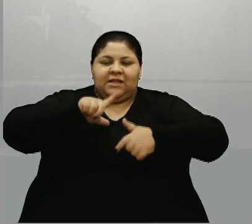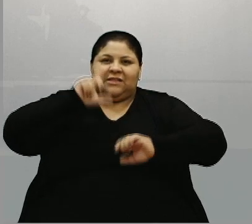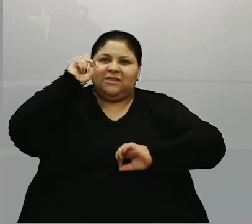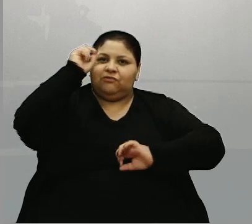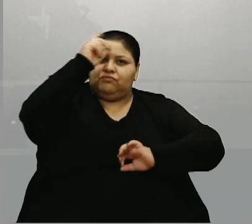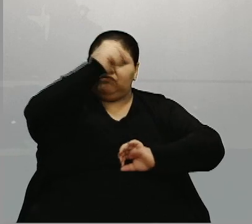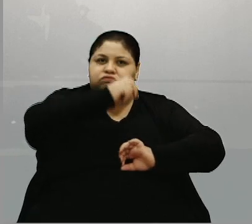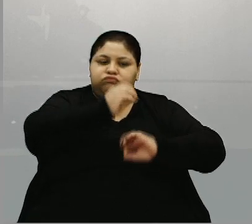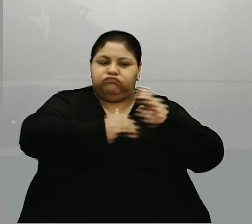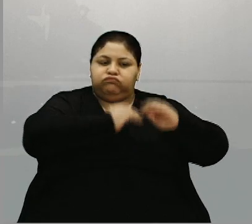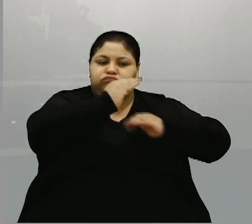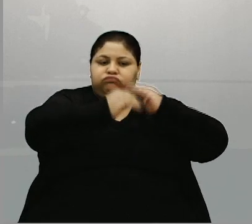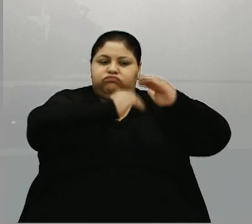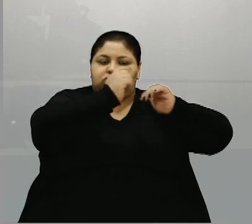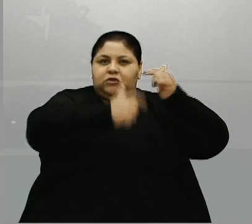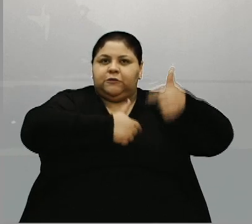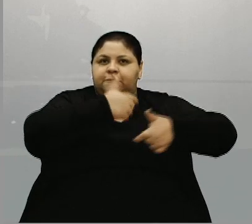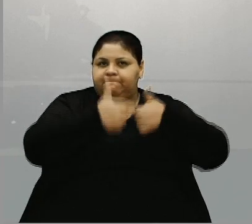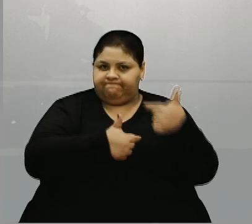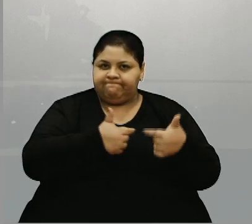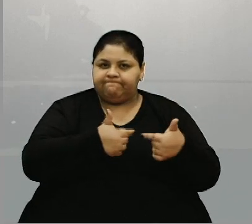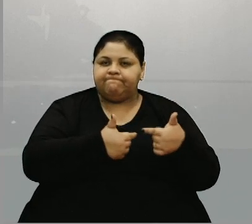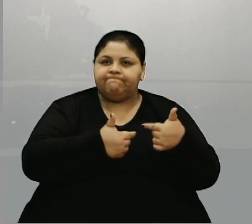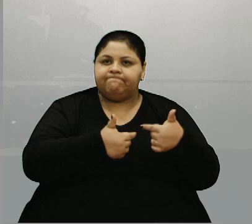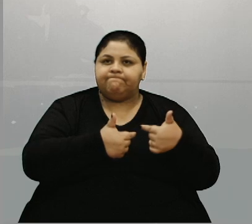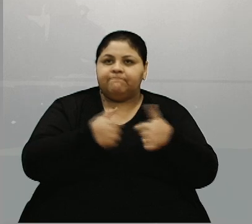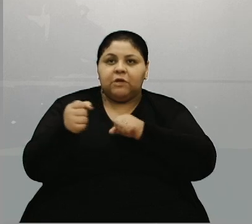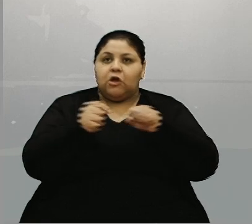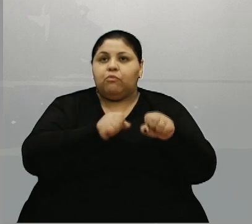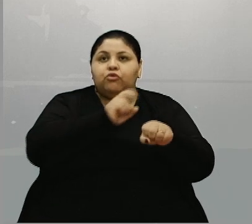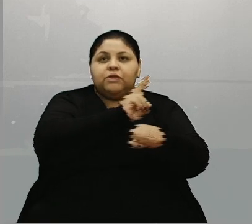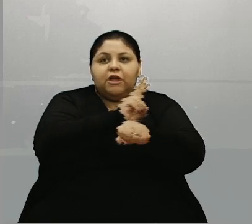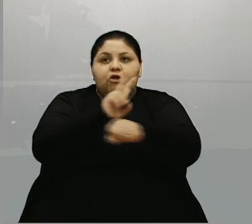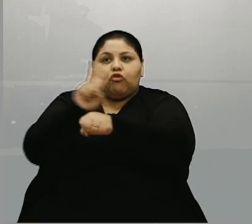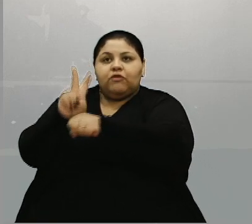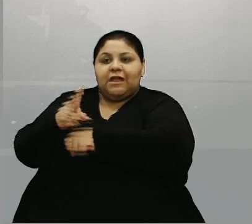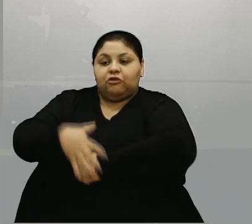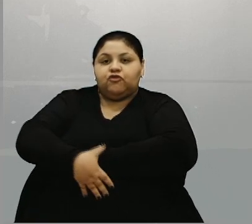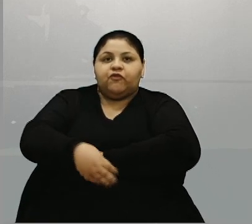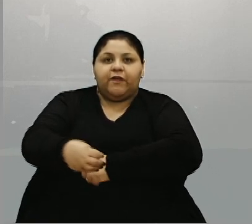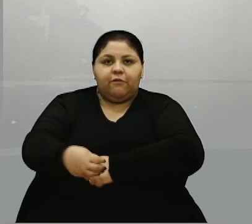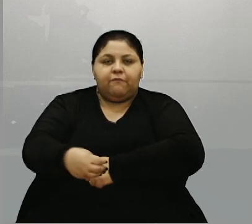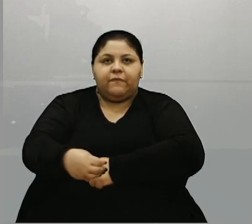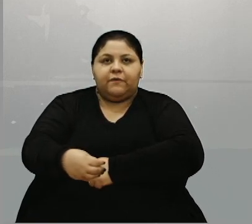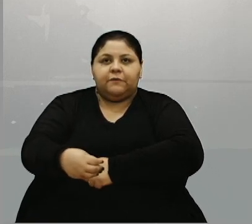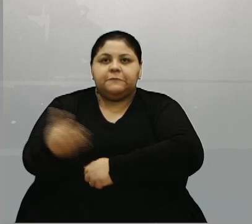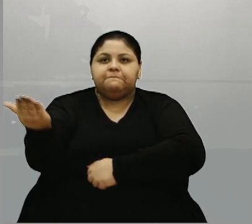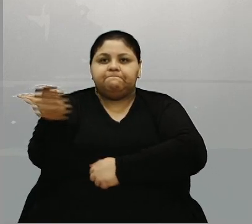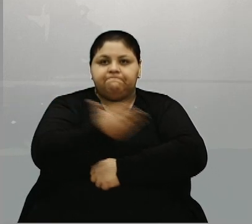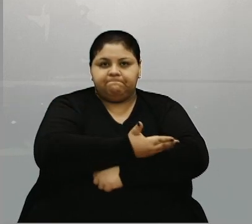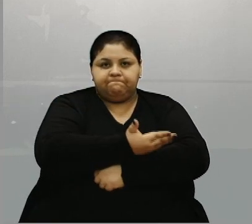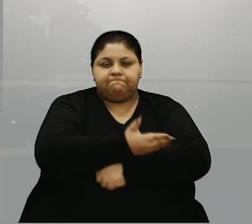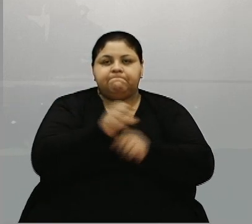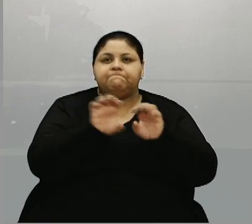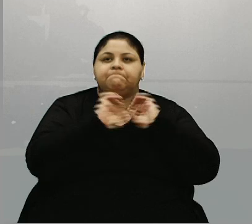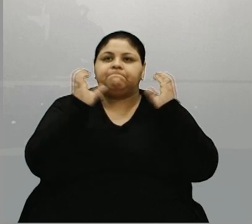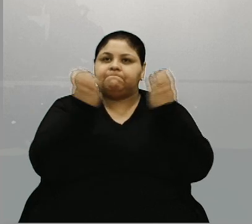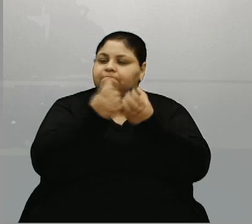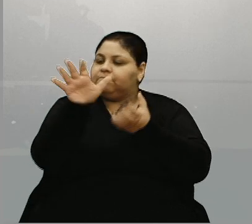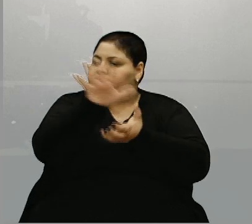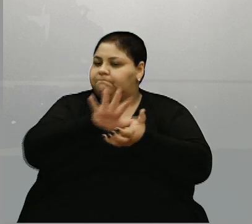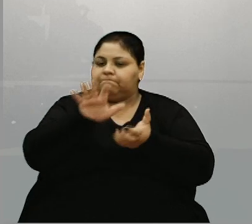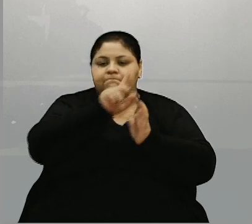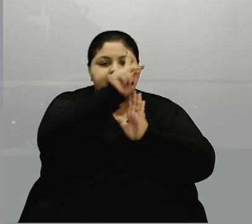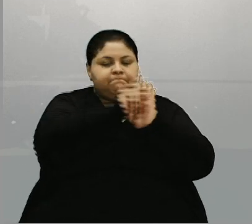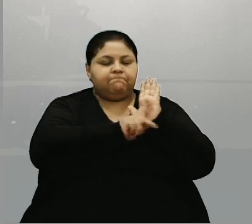em desenvolver suas atividades diárias e poder cuidar também das crianças. Nobres pares e comunidade em geral, esse